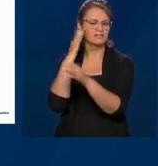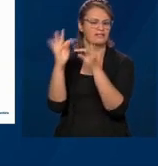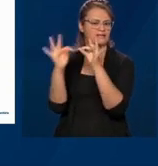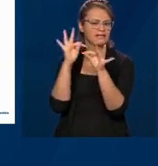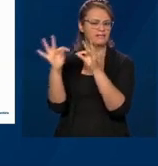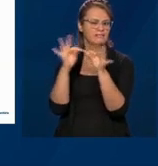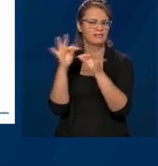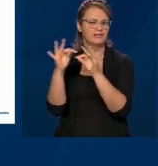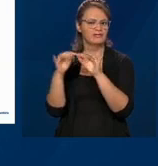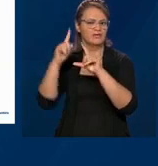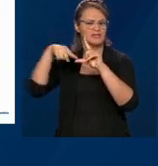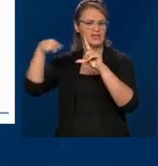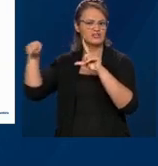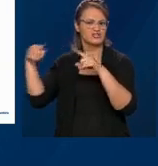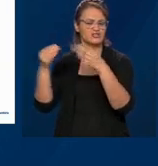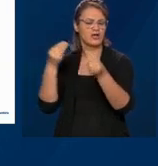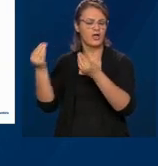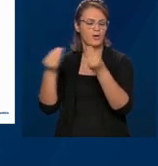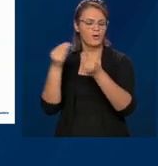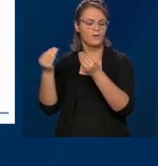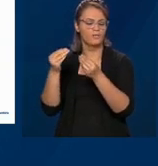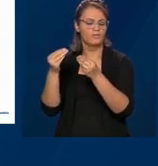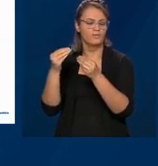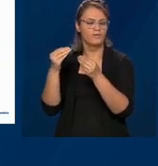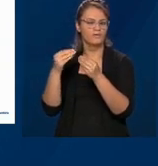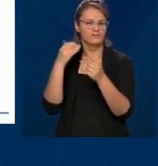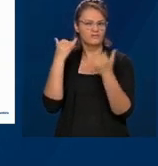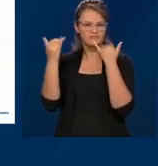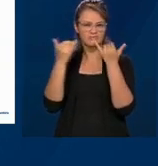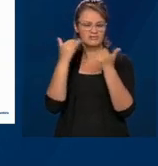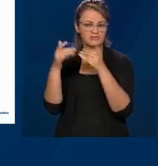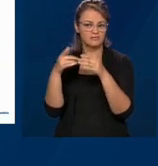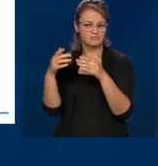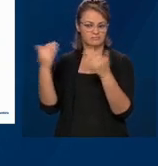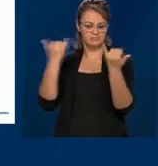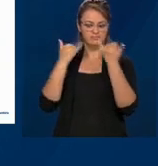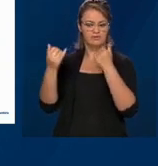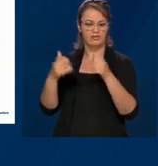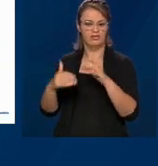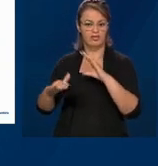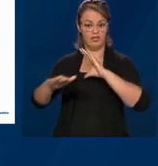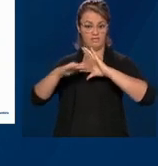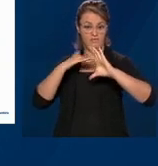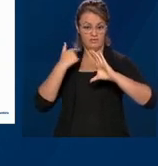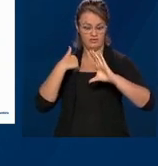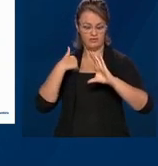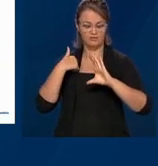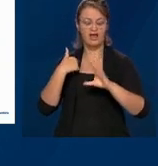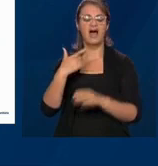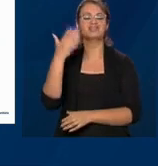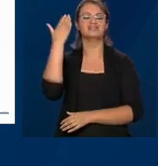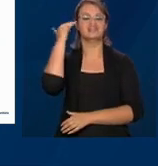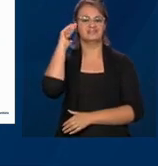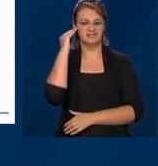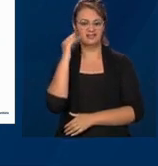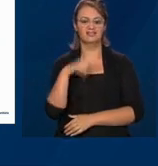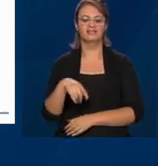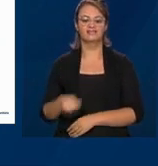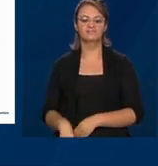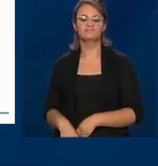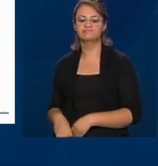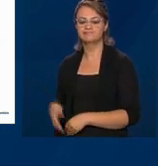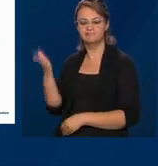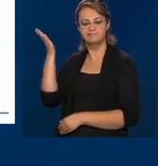tratamento estatístico dos dados. Com acesso à base de dados deles, nós observamos que esse é o agrupamento que nós temos